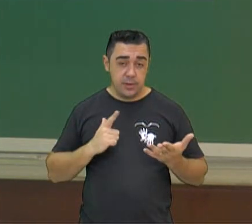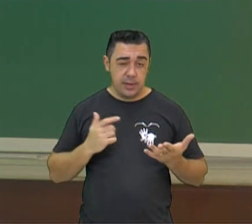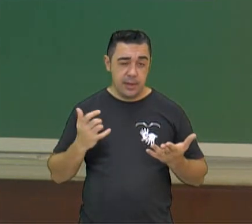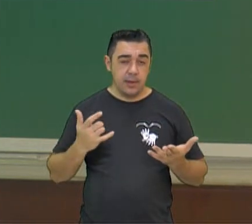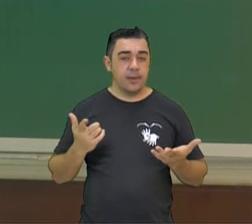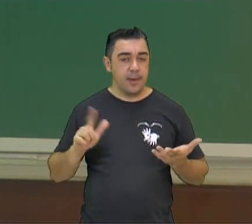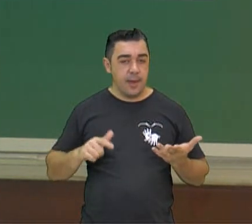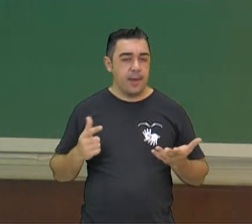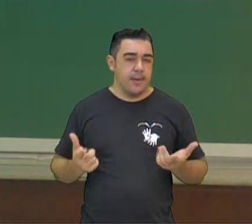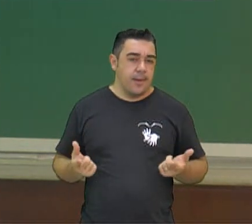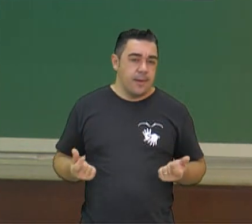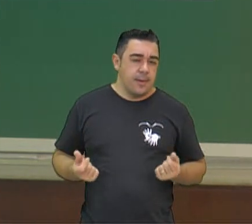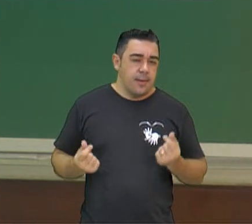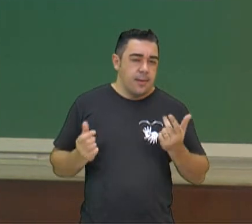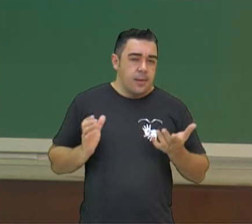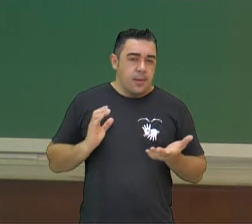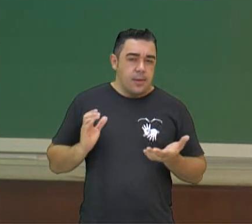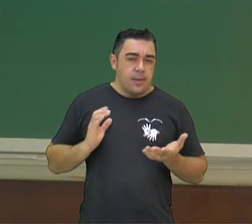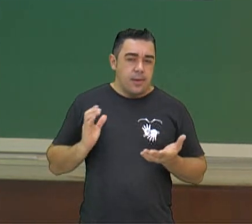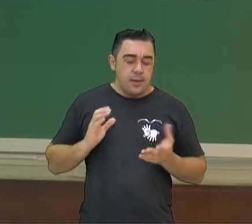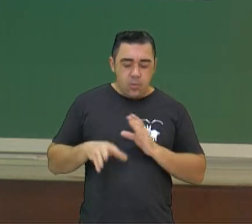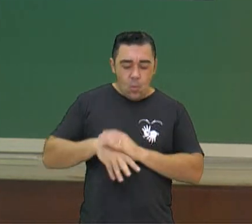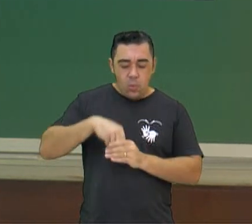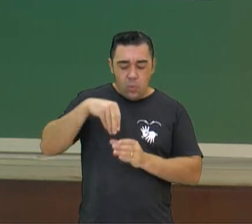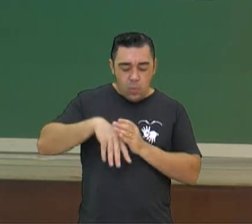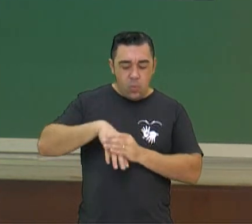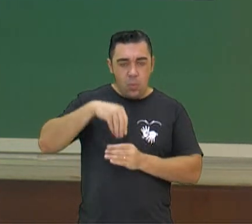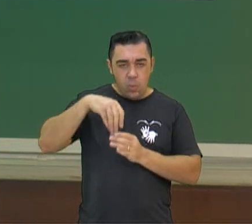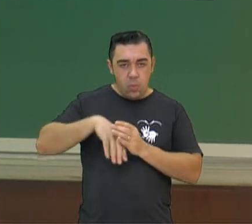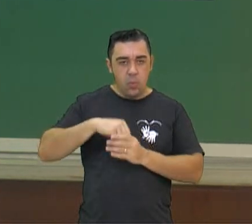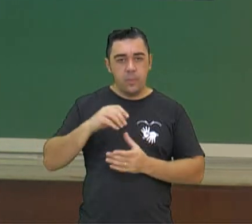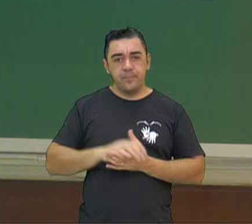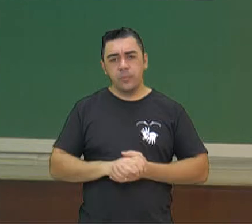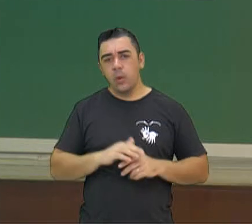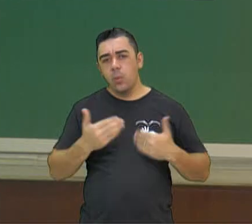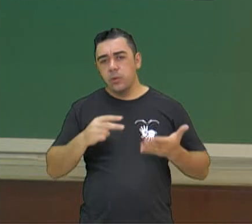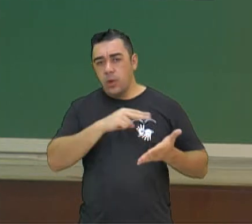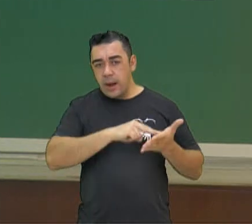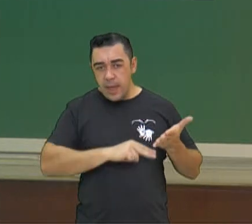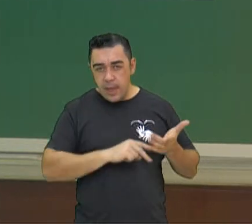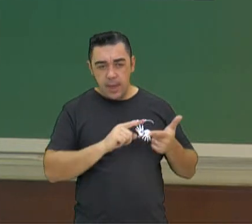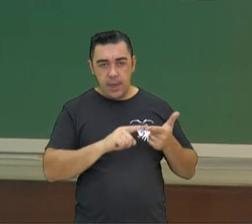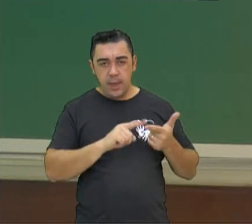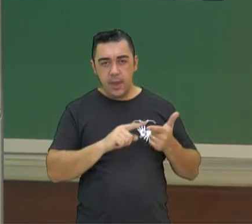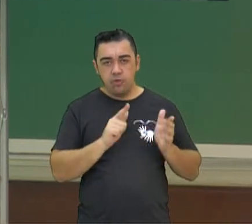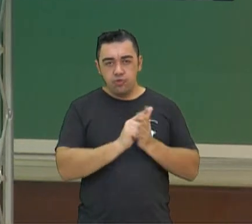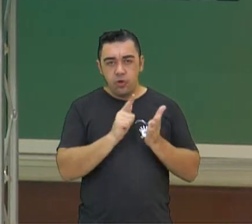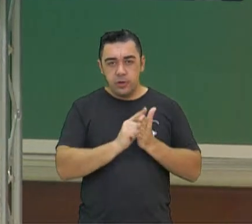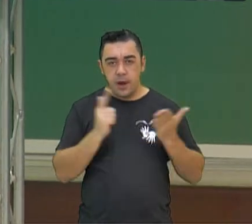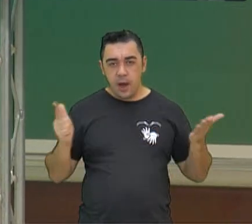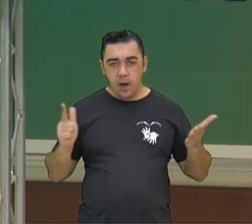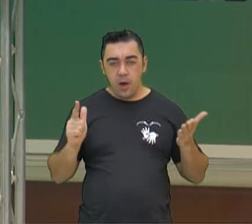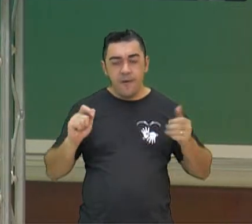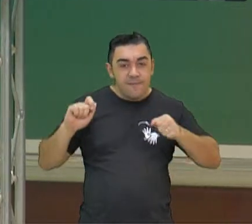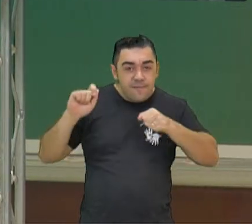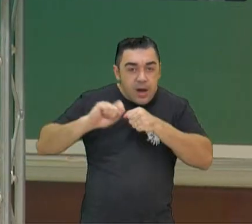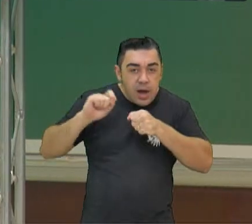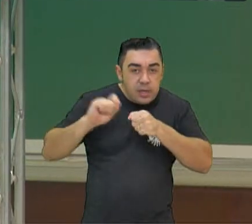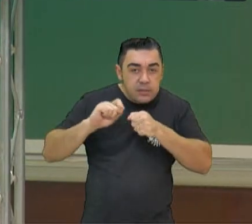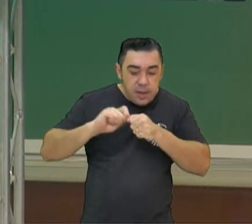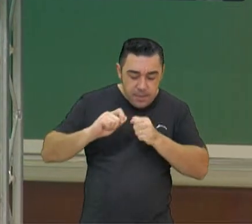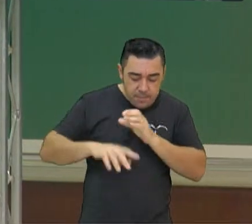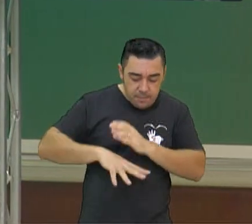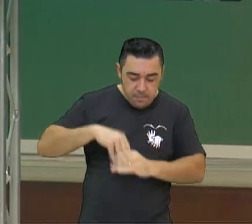por favor, quando a gente lê nos jornais, produziram petróleo, ninguém produz